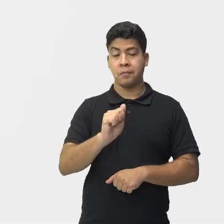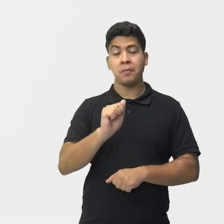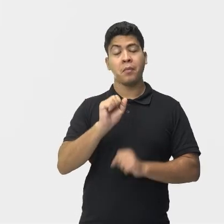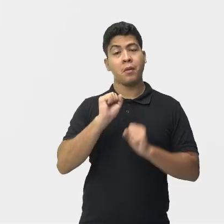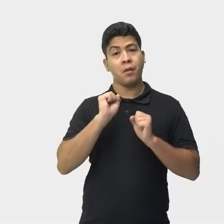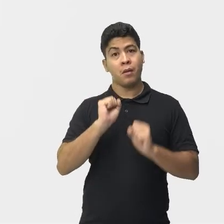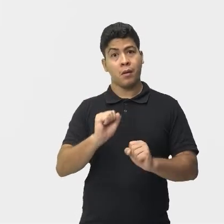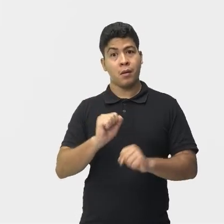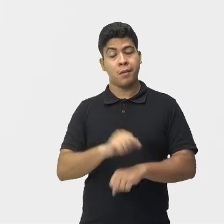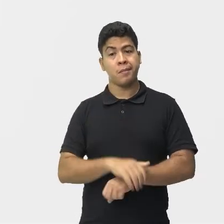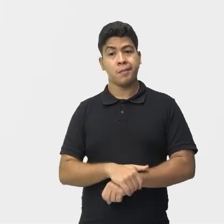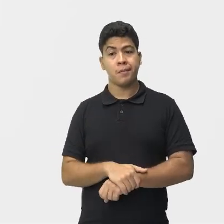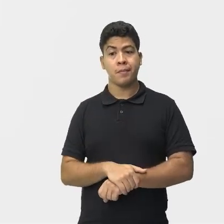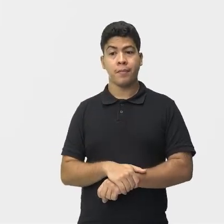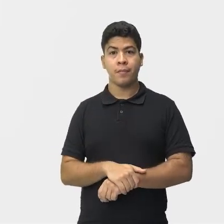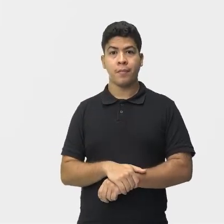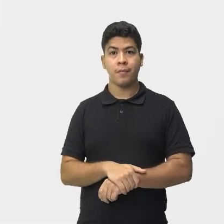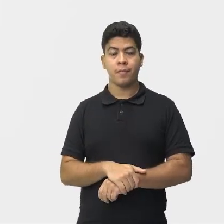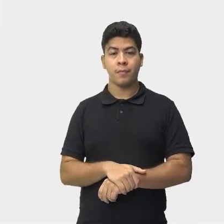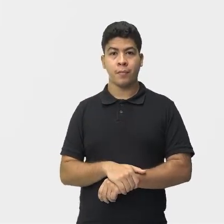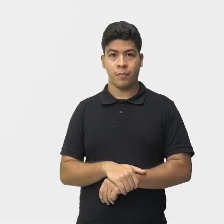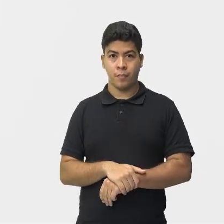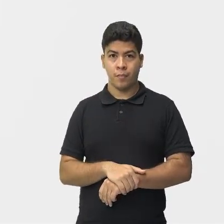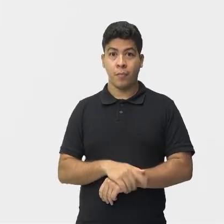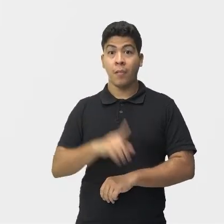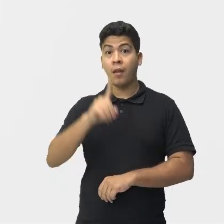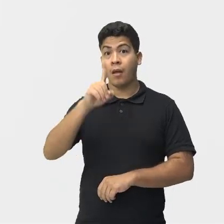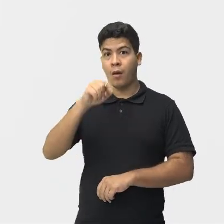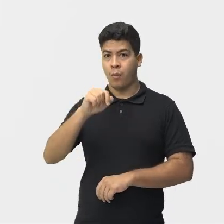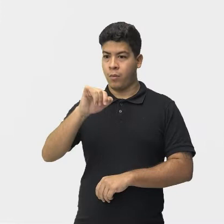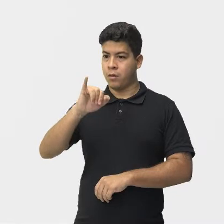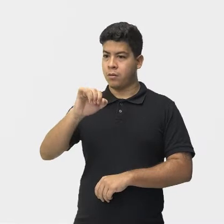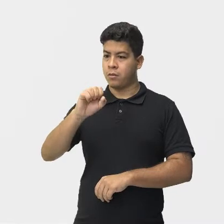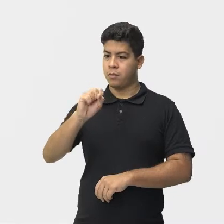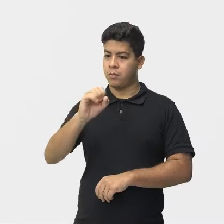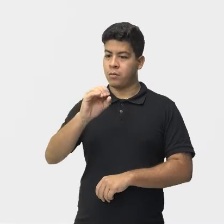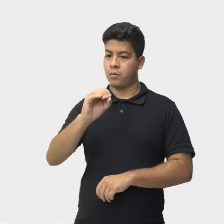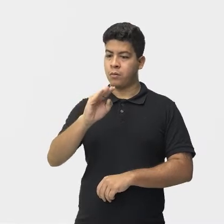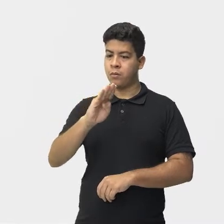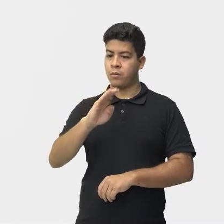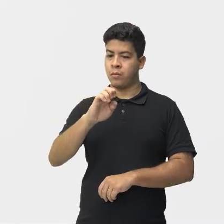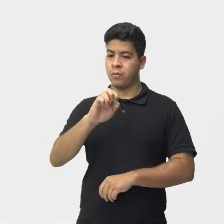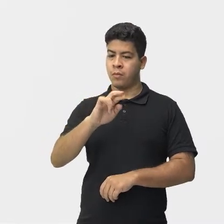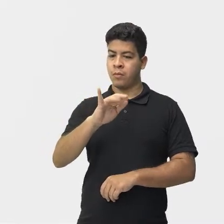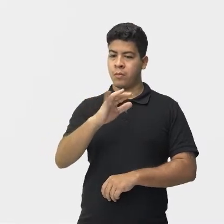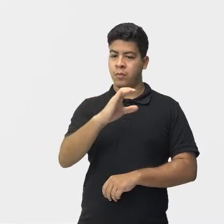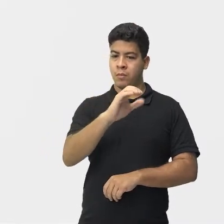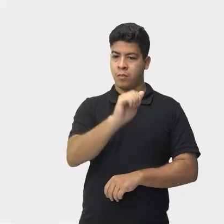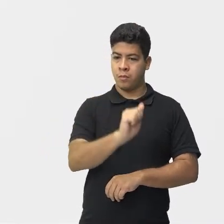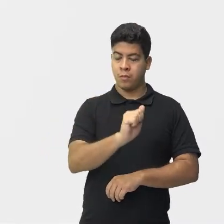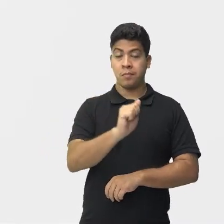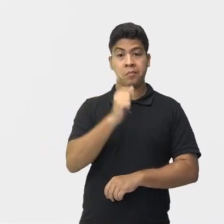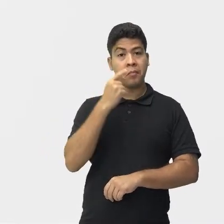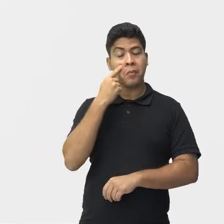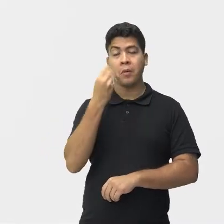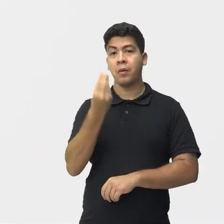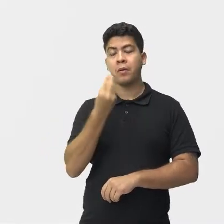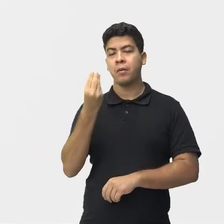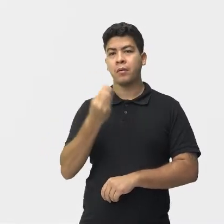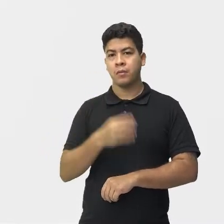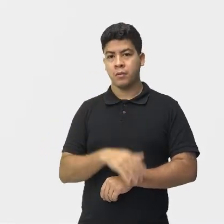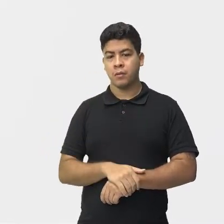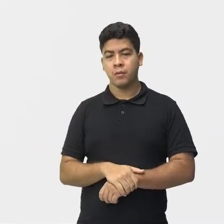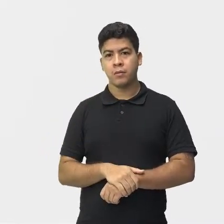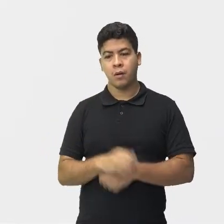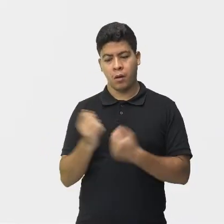essa transformação que está sendo mostrada aqui é uma isobárica. E veja que existe uma maneira de calcular o